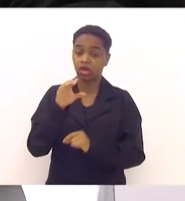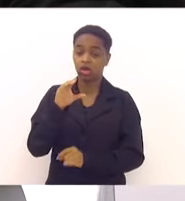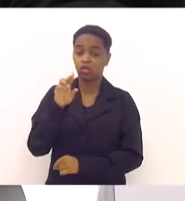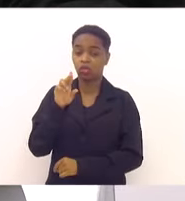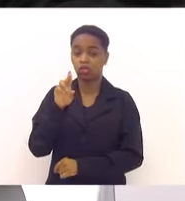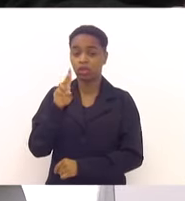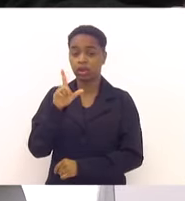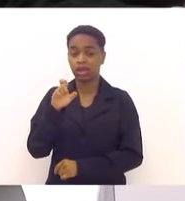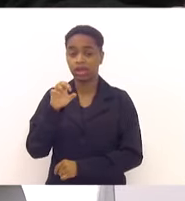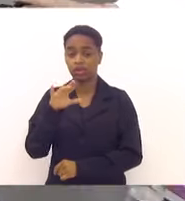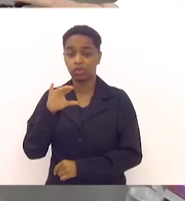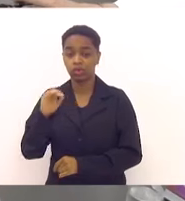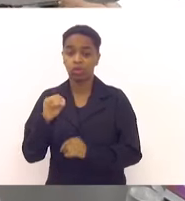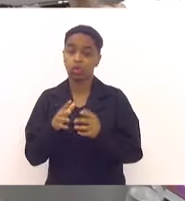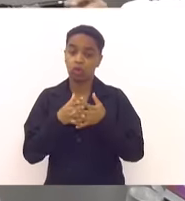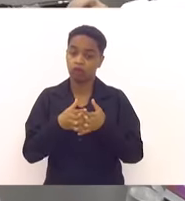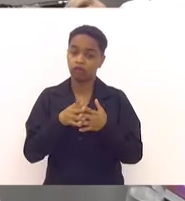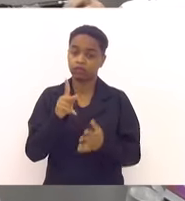né?